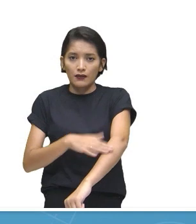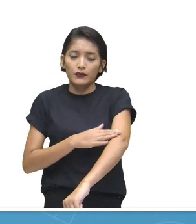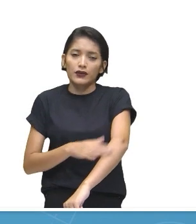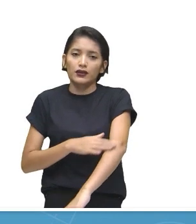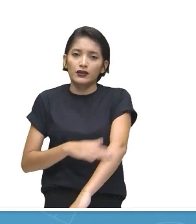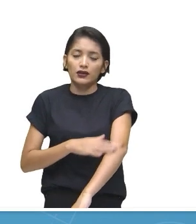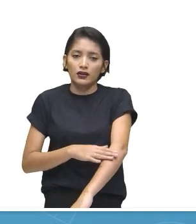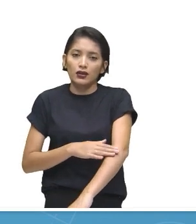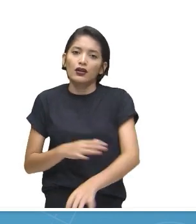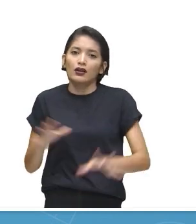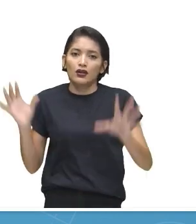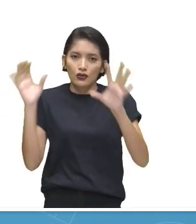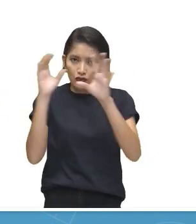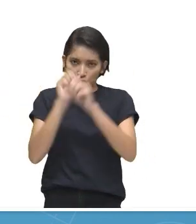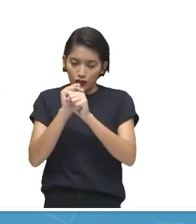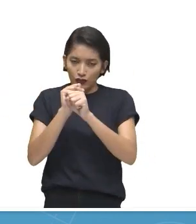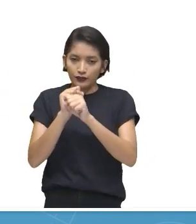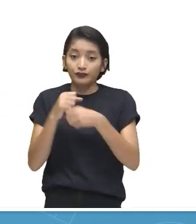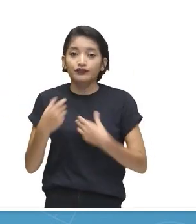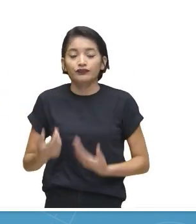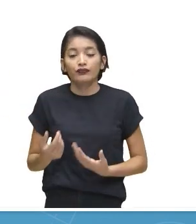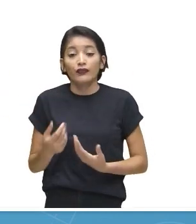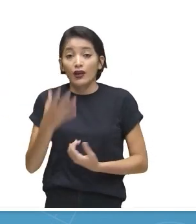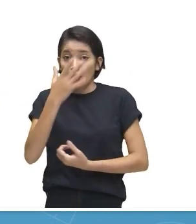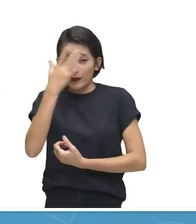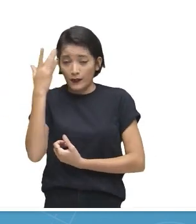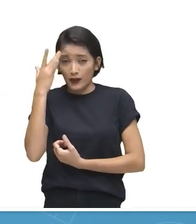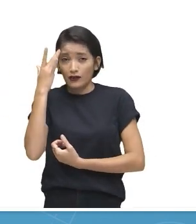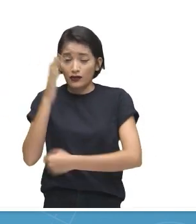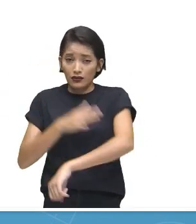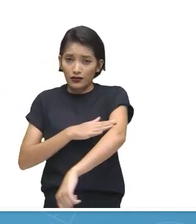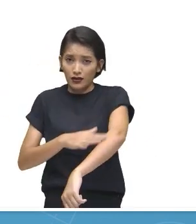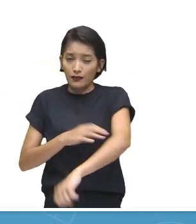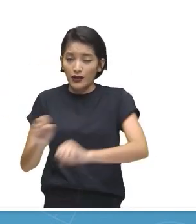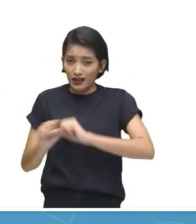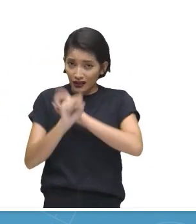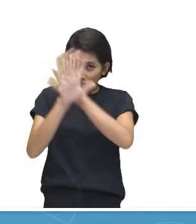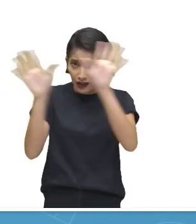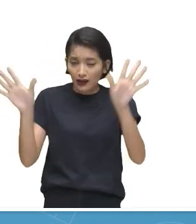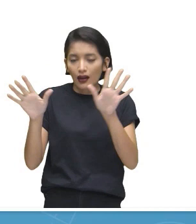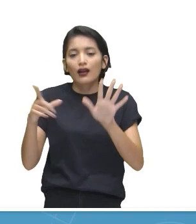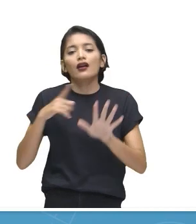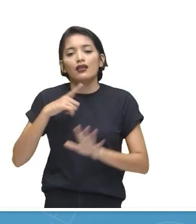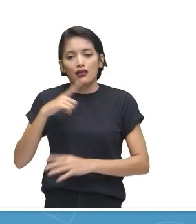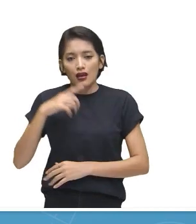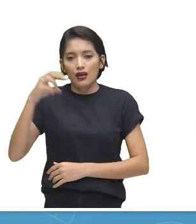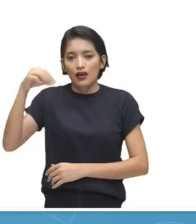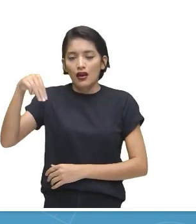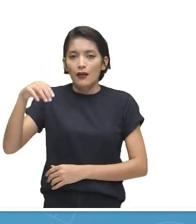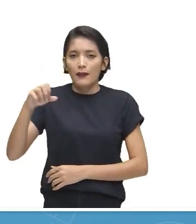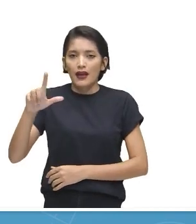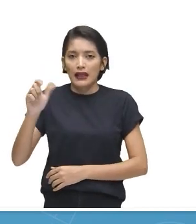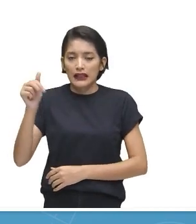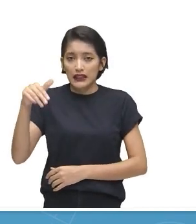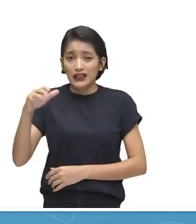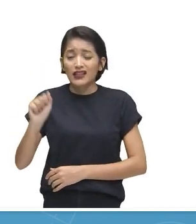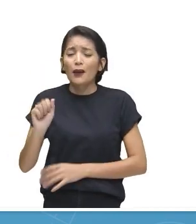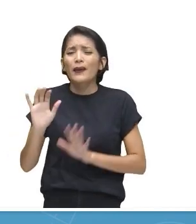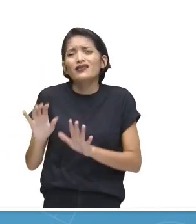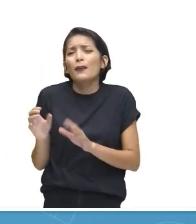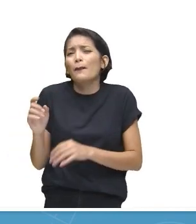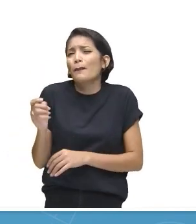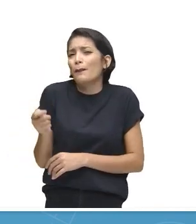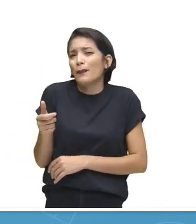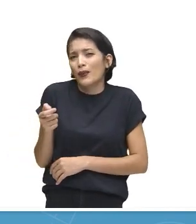pele mais escura. E também, no caso das pessoas com pele clara, ela produz melanina, só que numa quantidade menor, tá